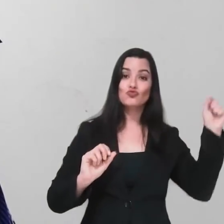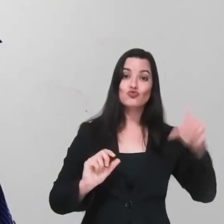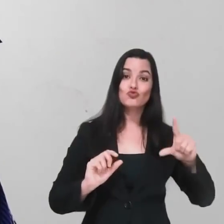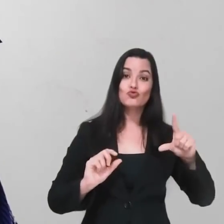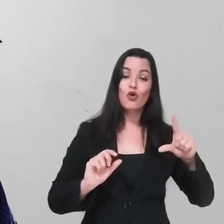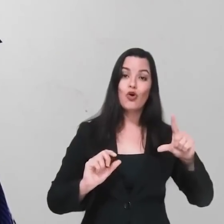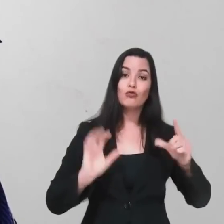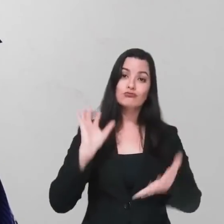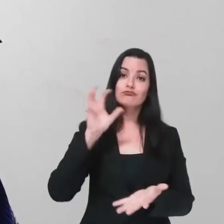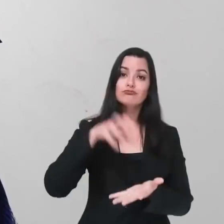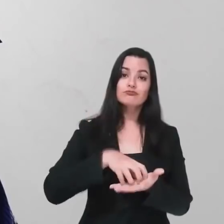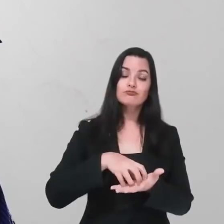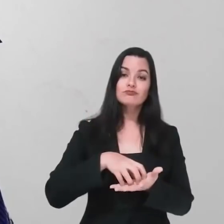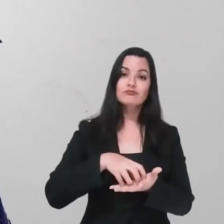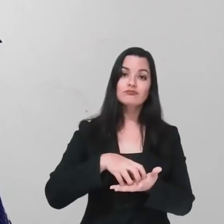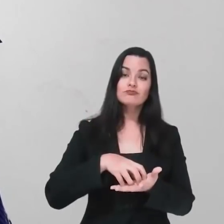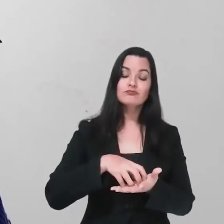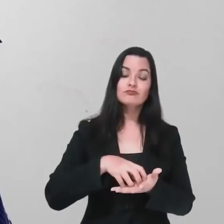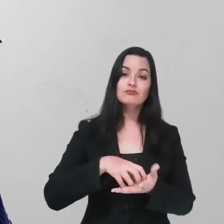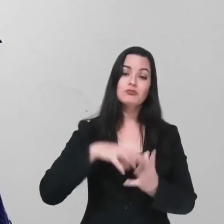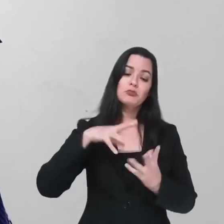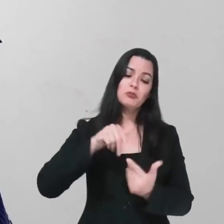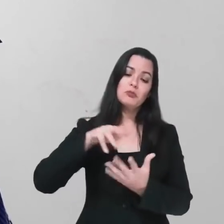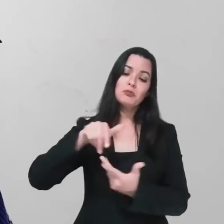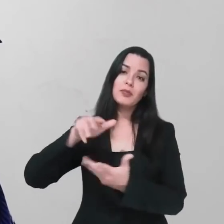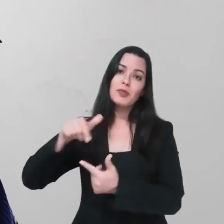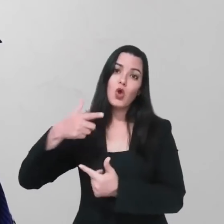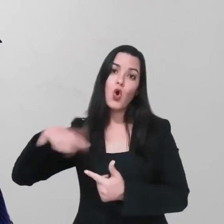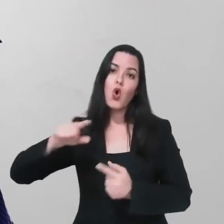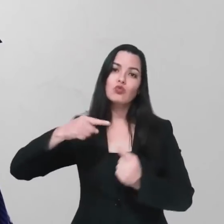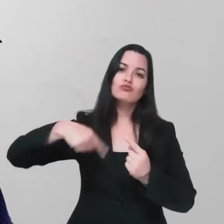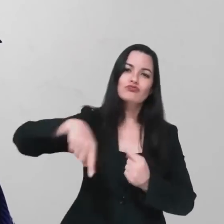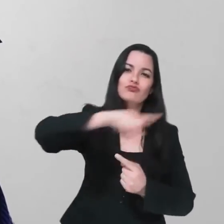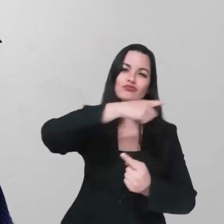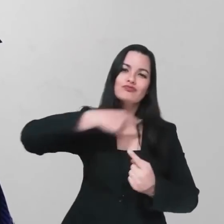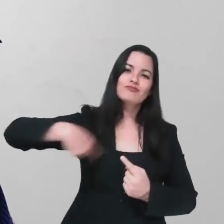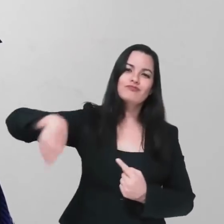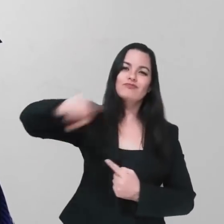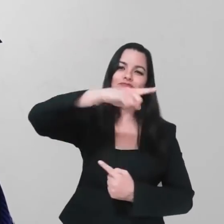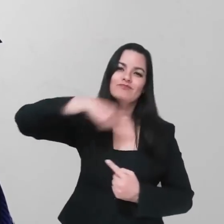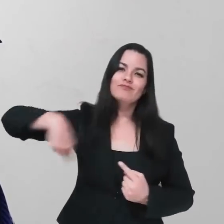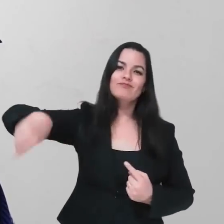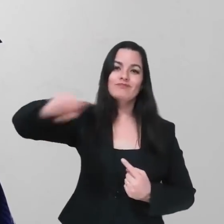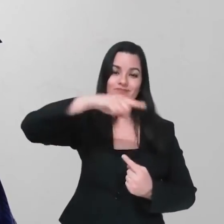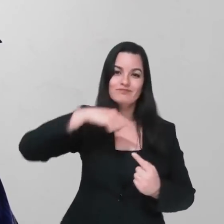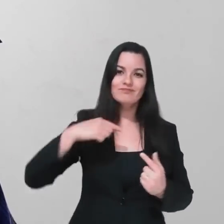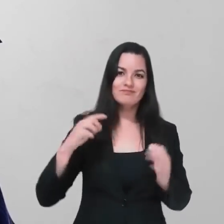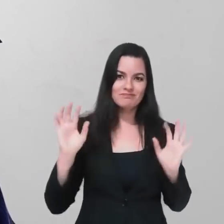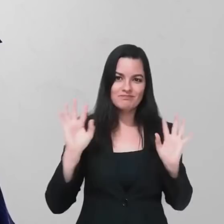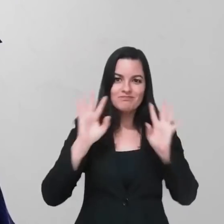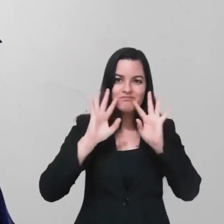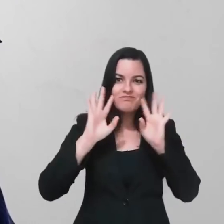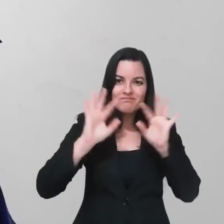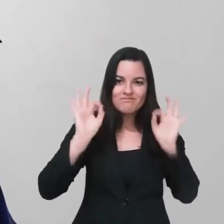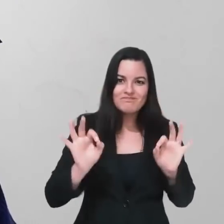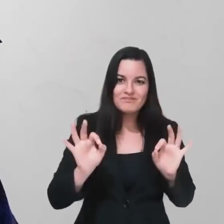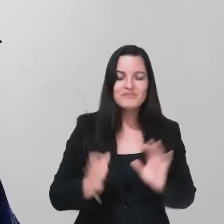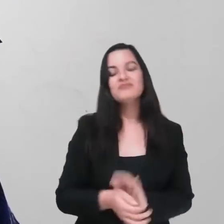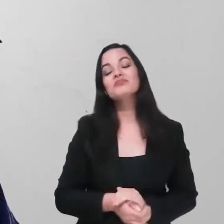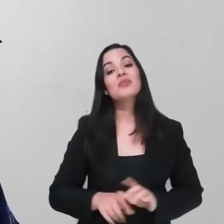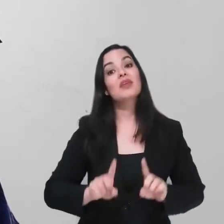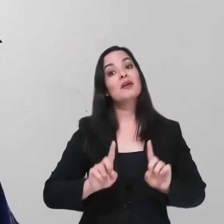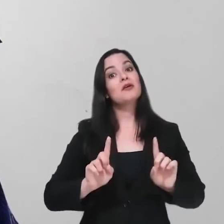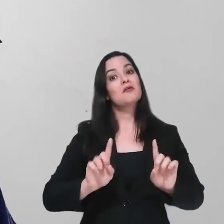outros planetas realizam os seus movimentos. Muito legal, não é mesmo? Mas eu acabei de dizer que